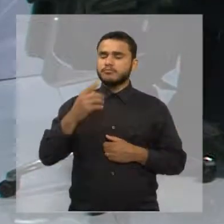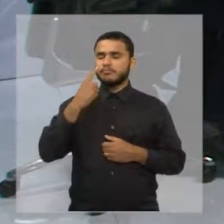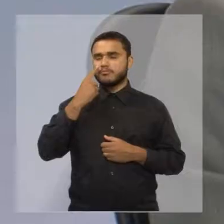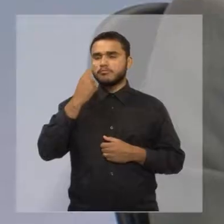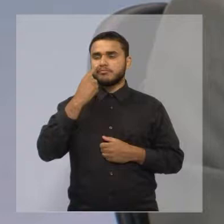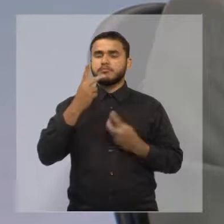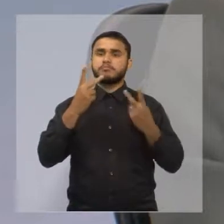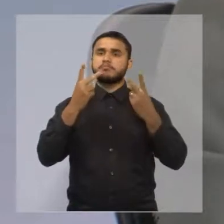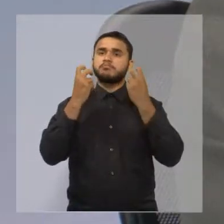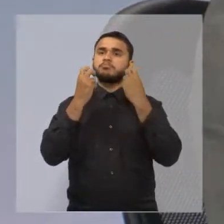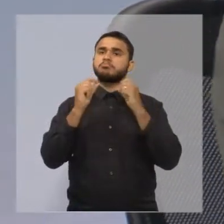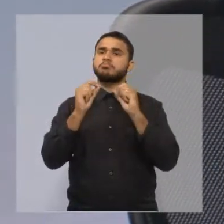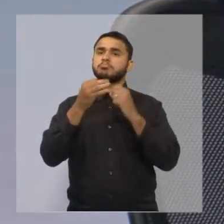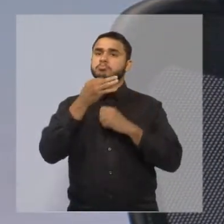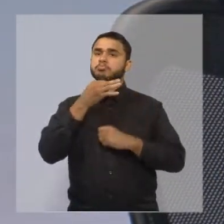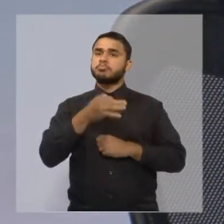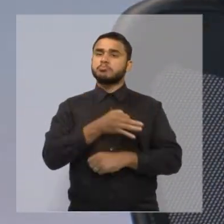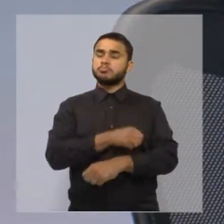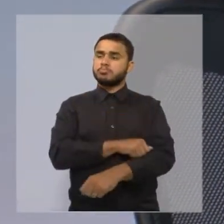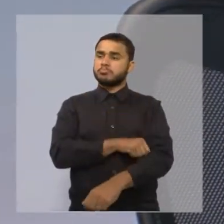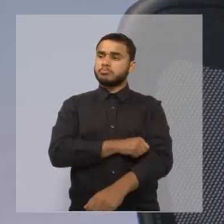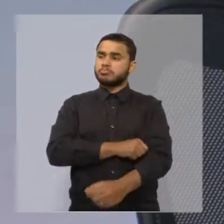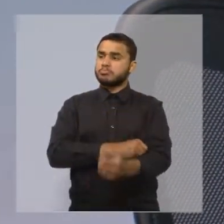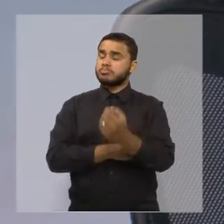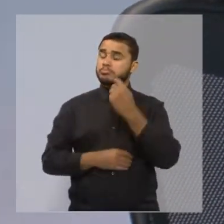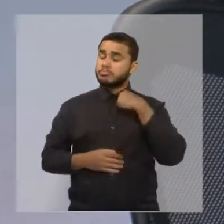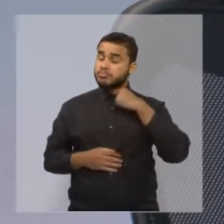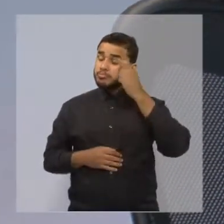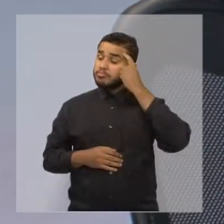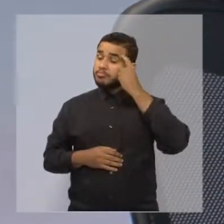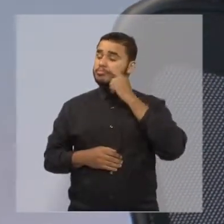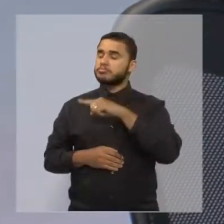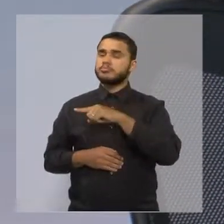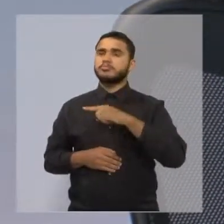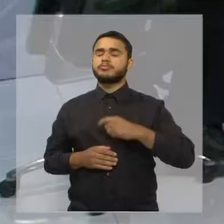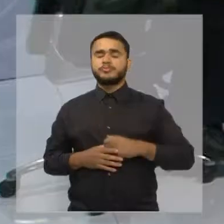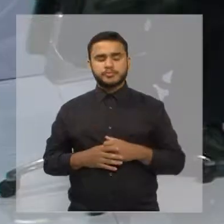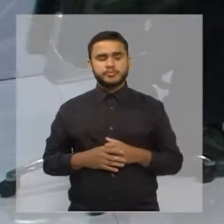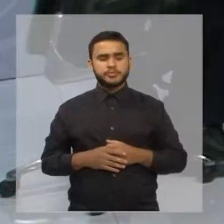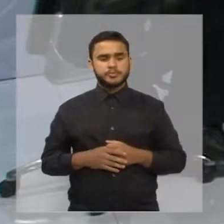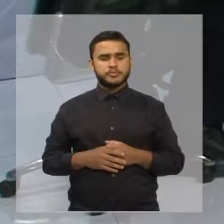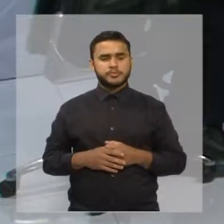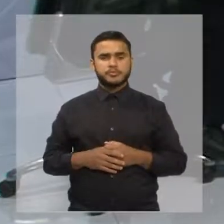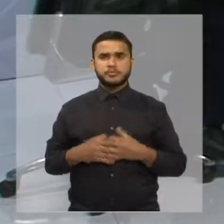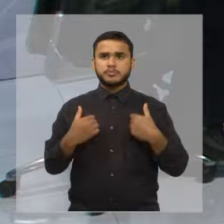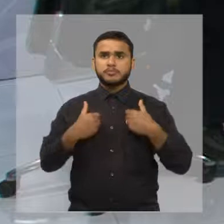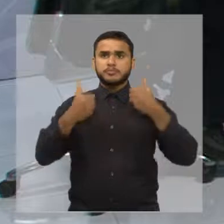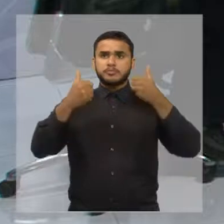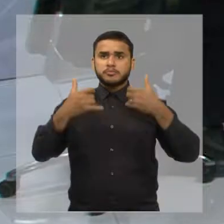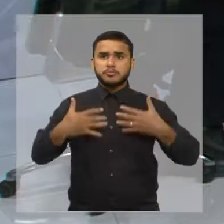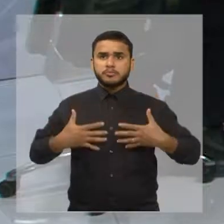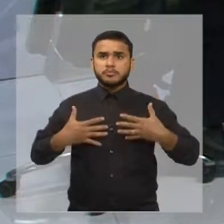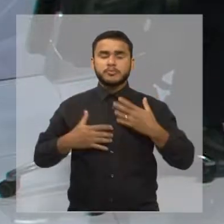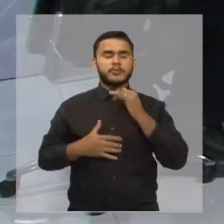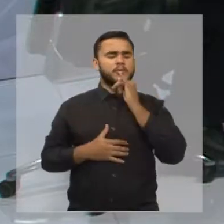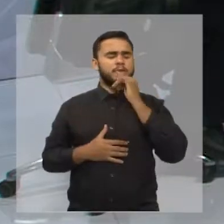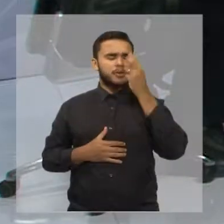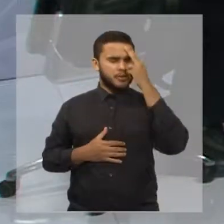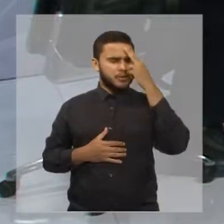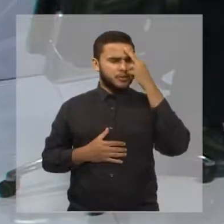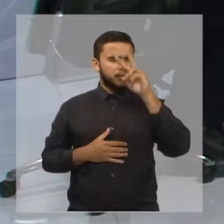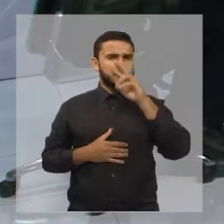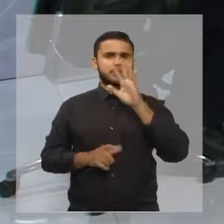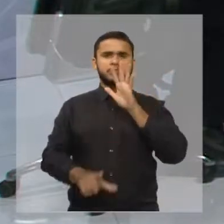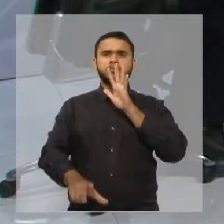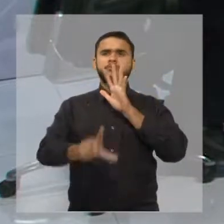tua percepção sobre isso, sobre essa lei? Porque isso me faz aqui, não sei se a colocação é precisa, mas eu vou fazê-lo, me faz